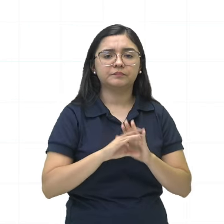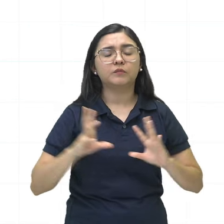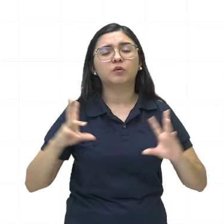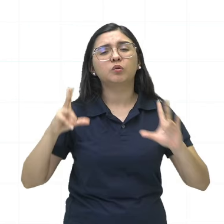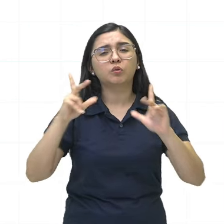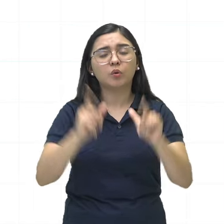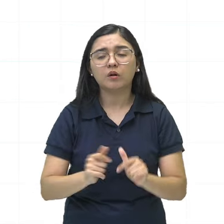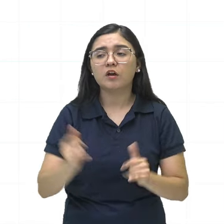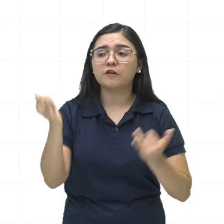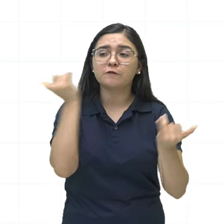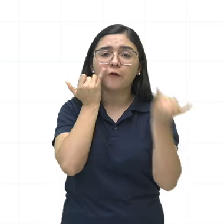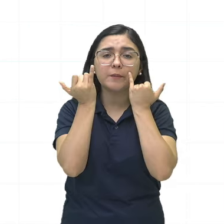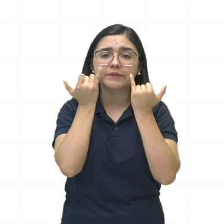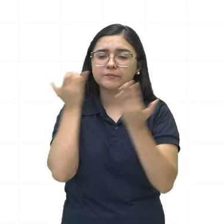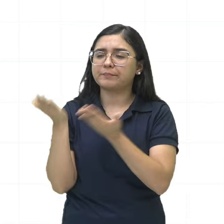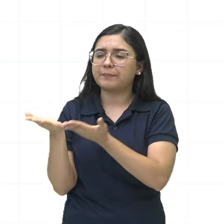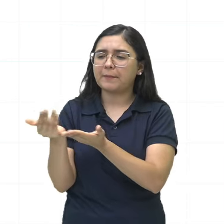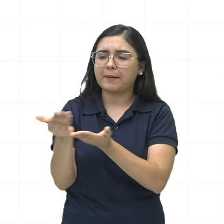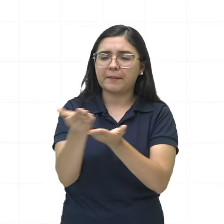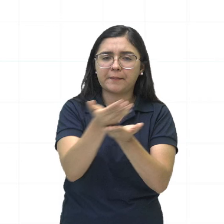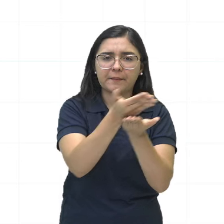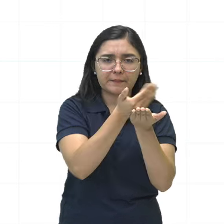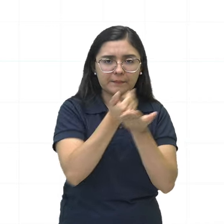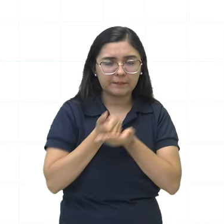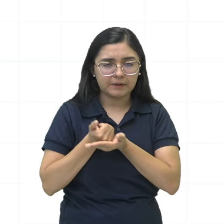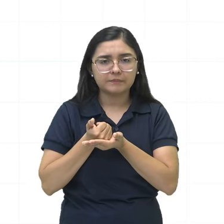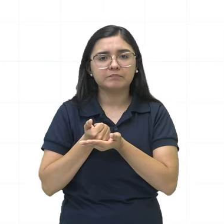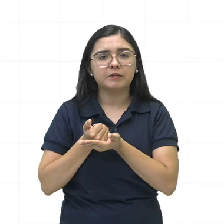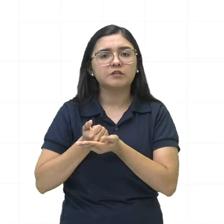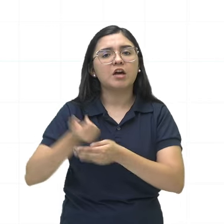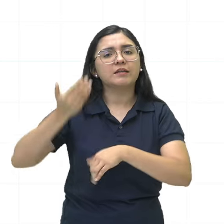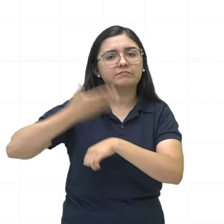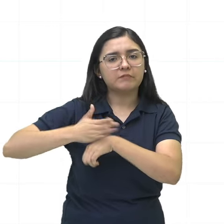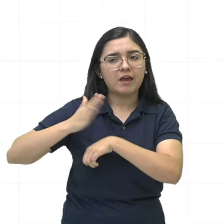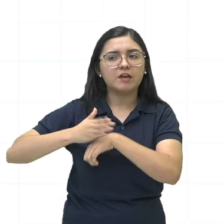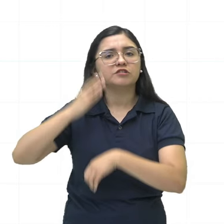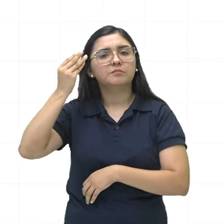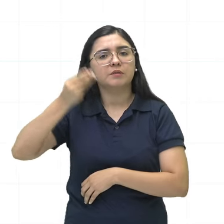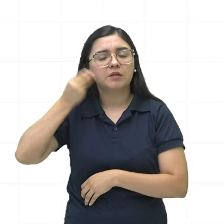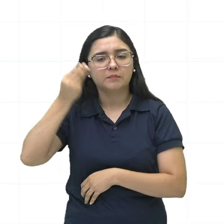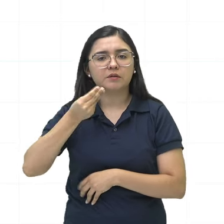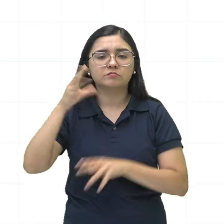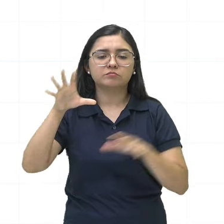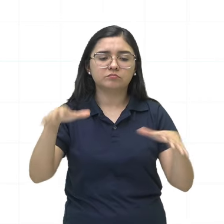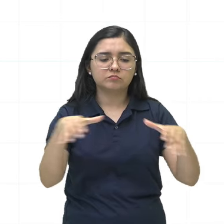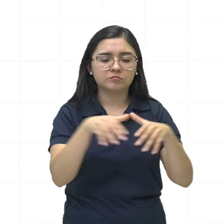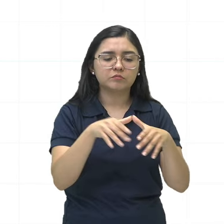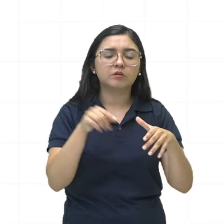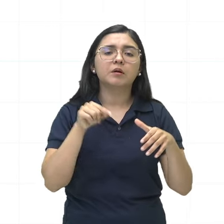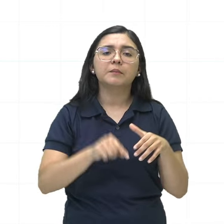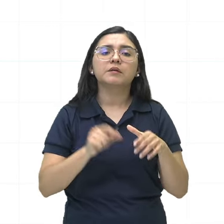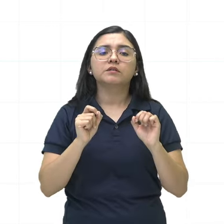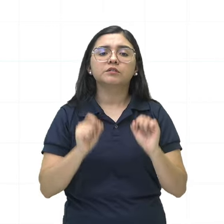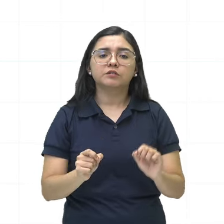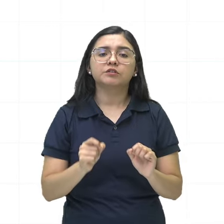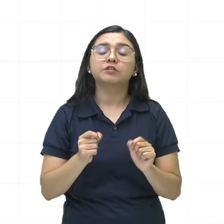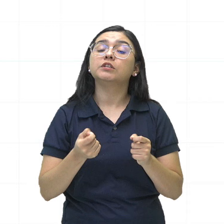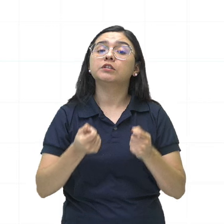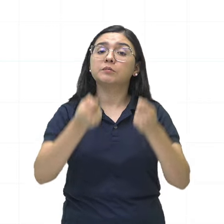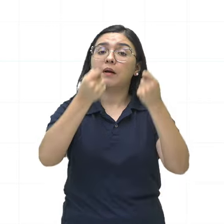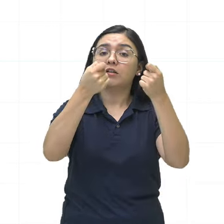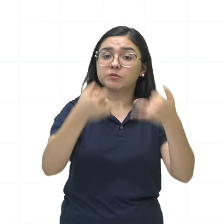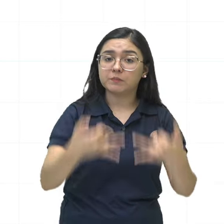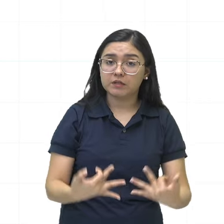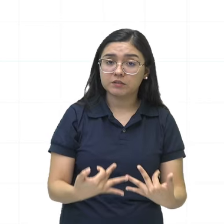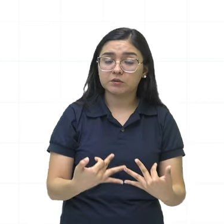os dados obtidos e as hipóteses testadas, eles são agrupados para que se construa uma explicação.